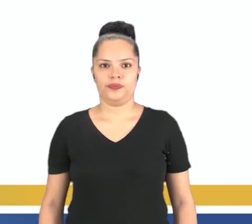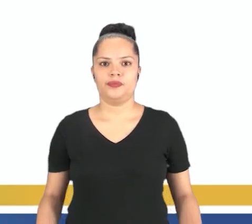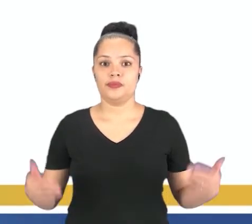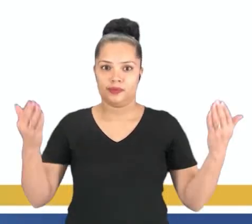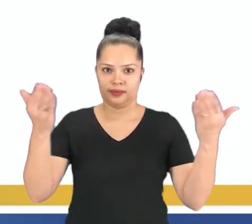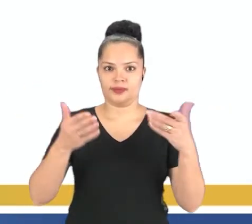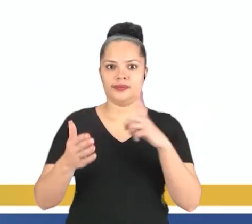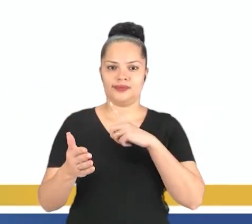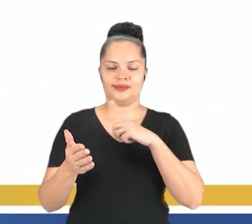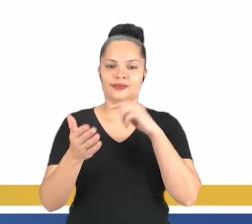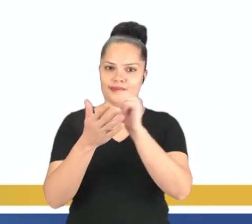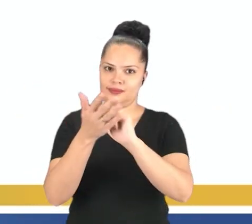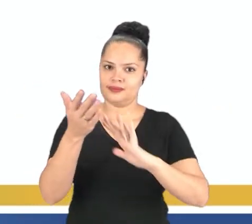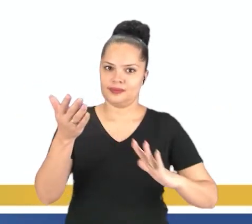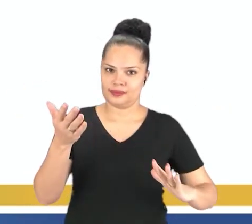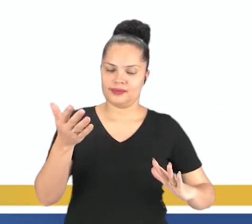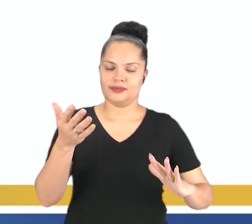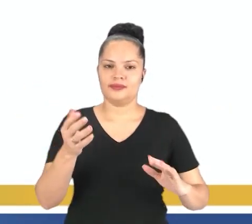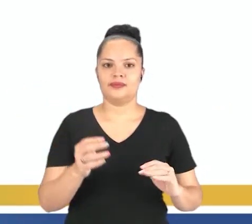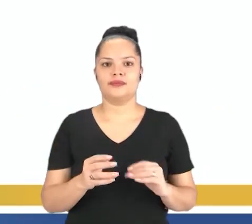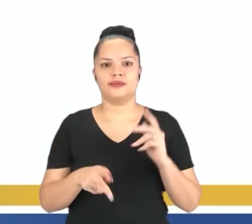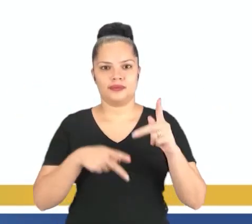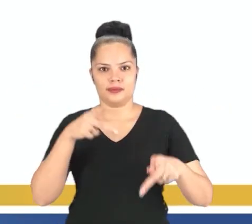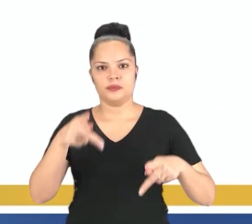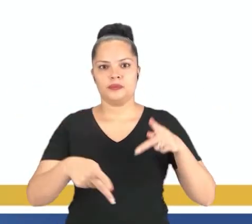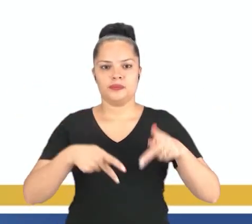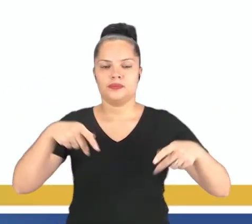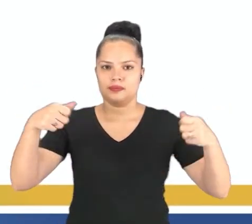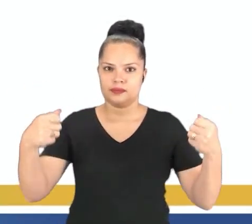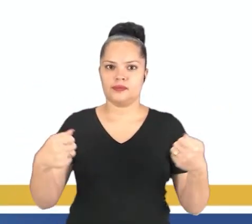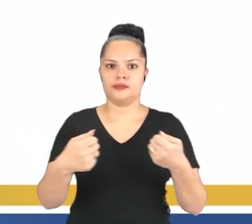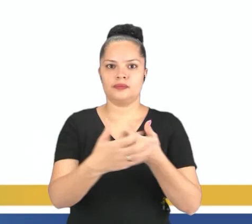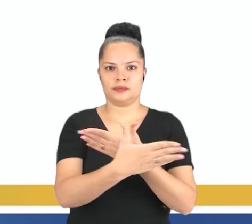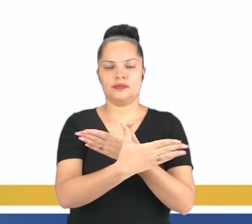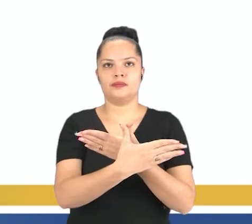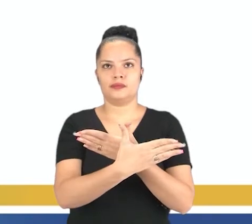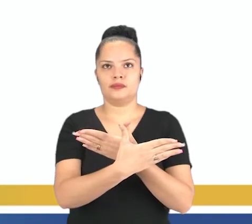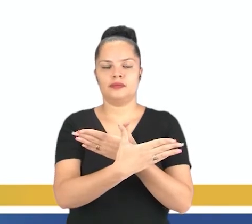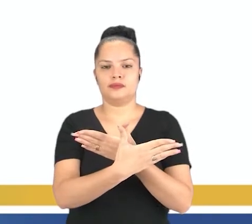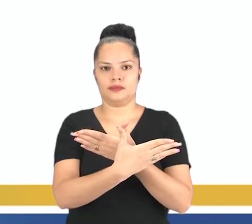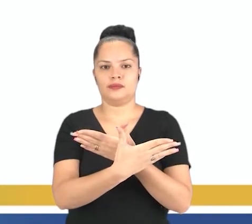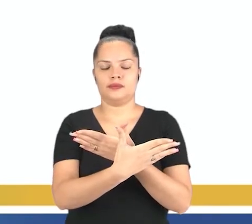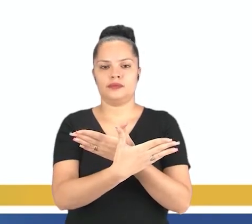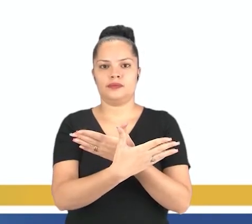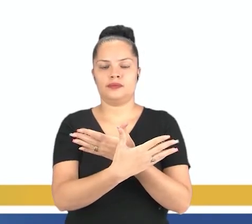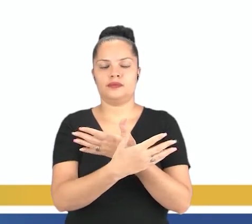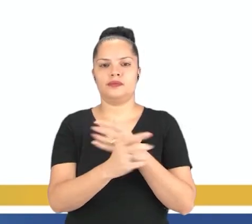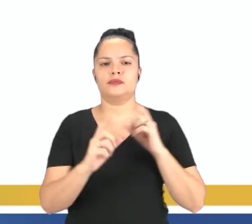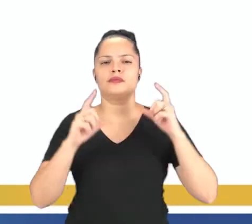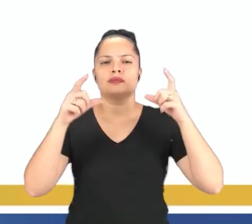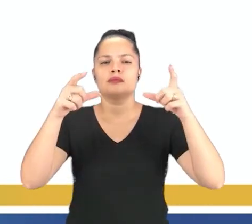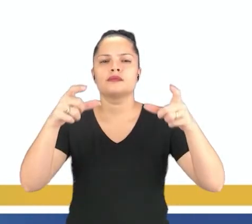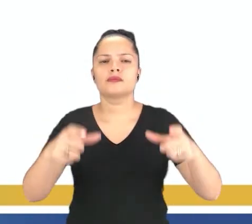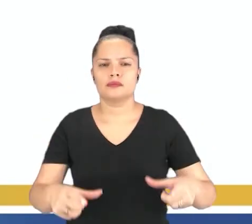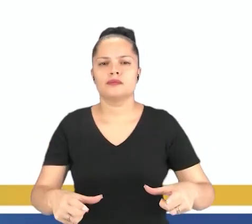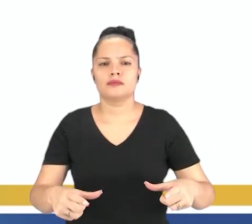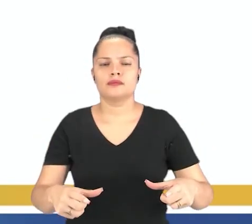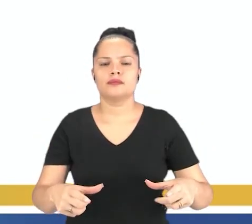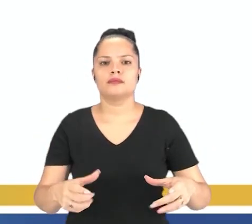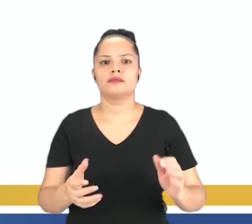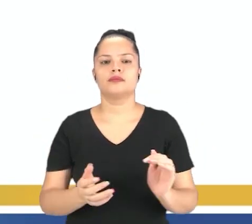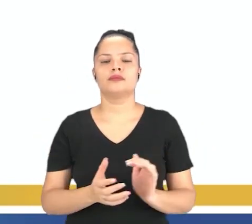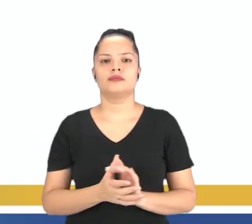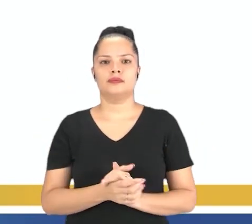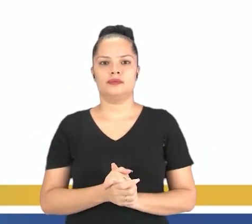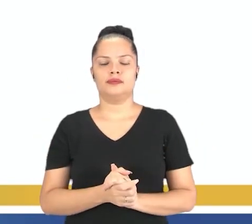pessoal aqui nós não tem uma atividade né é a primeira questão de um seguinte assim a civilização Asteca tinha por centro